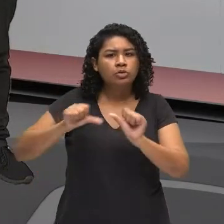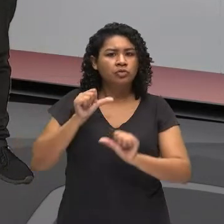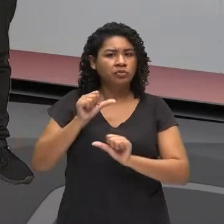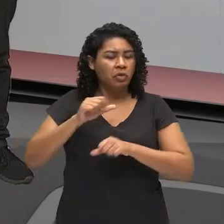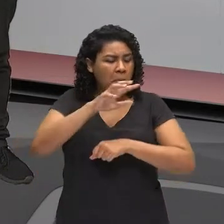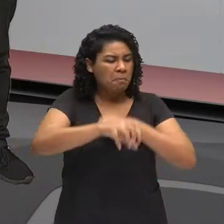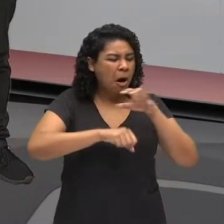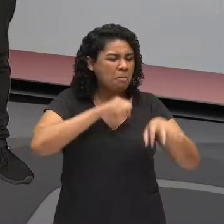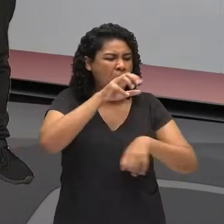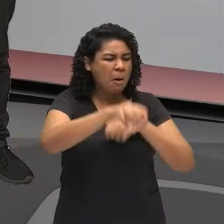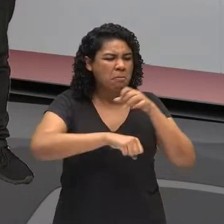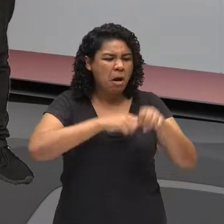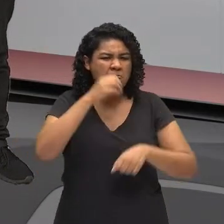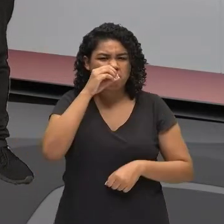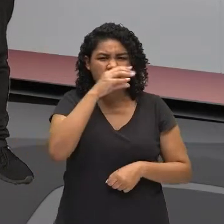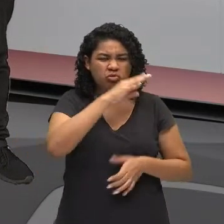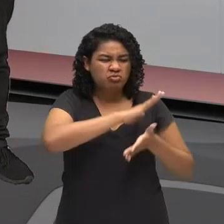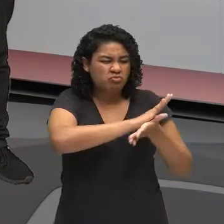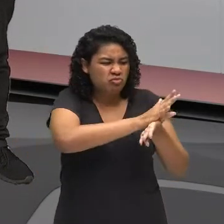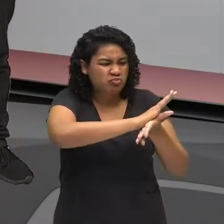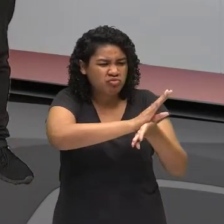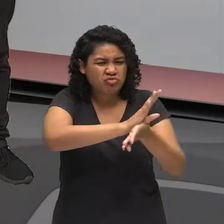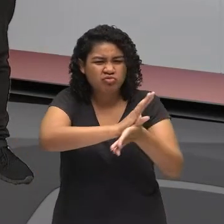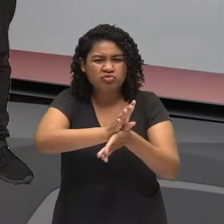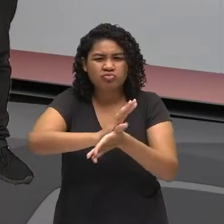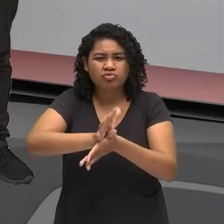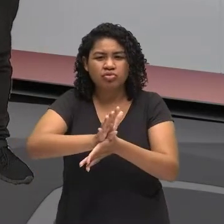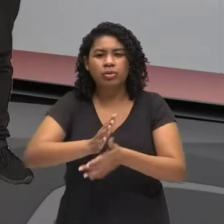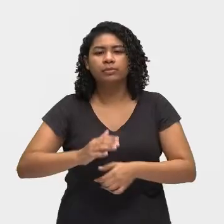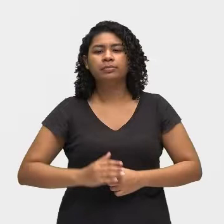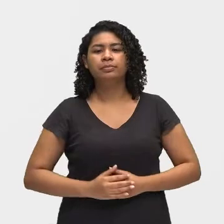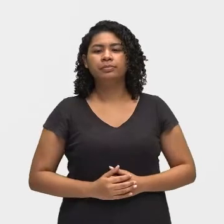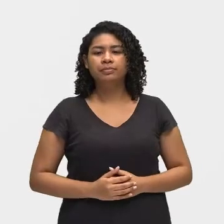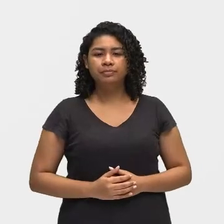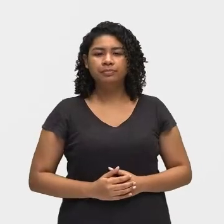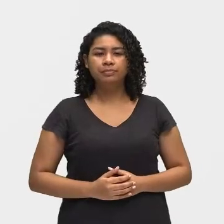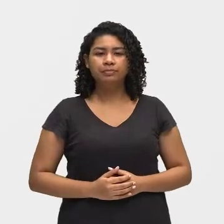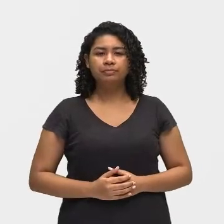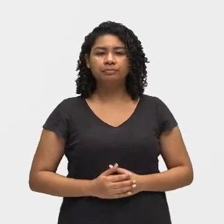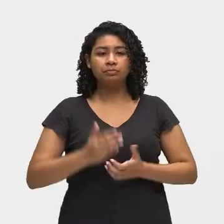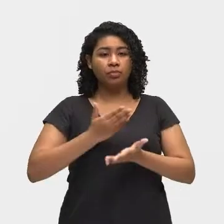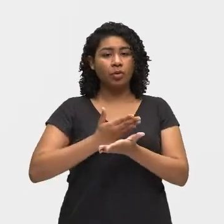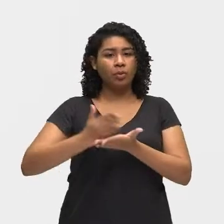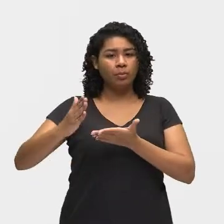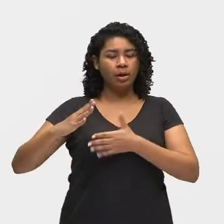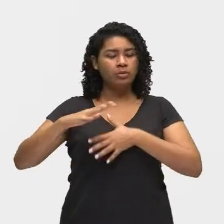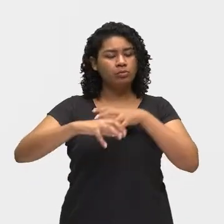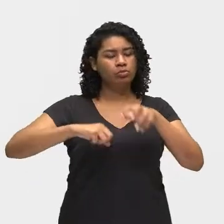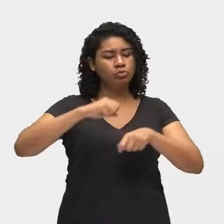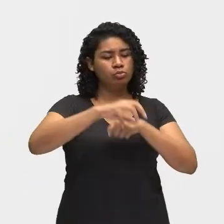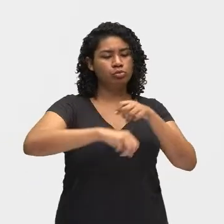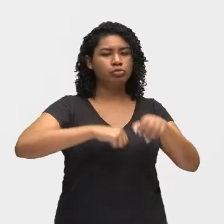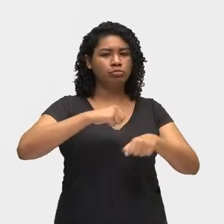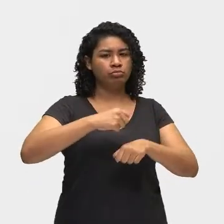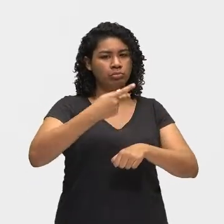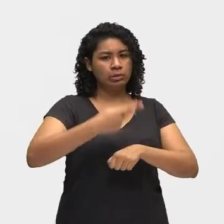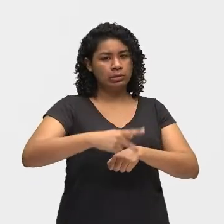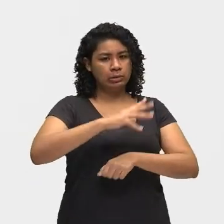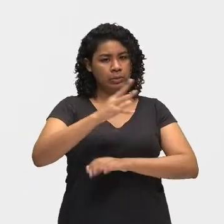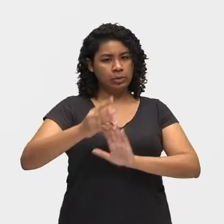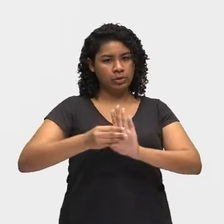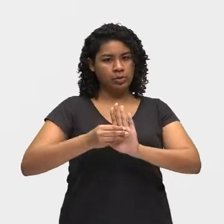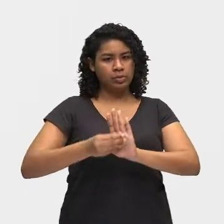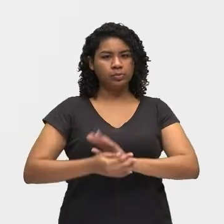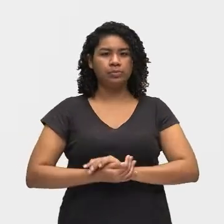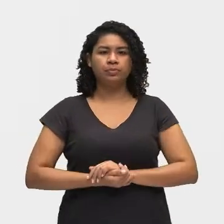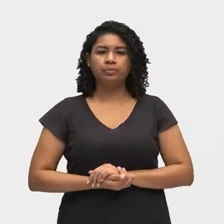também trazendo a dizimação de algumas etnias. Vamos lá, então, o início da colonização da Amazônia. Como